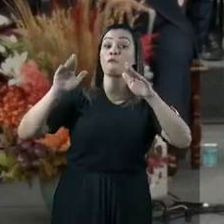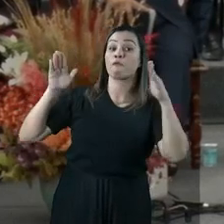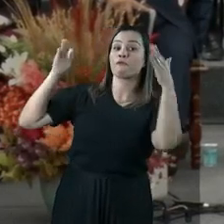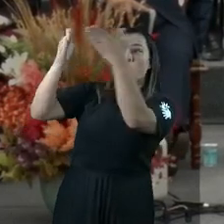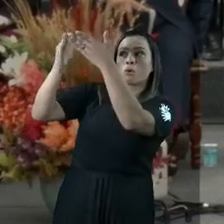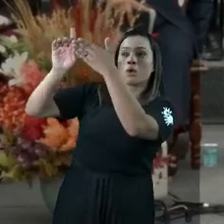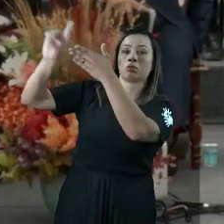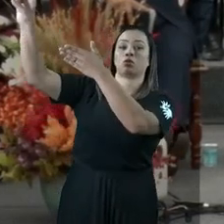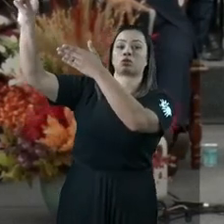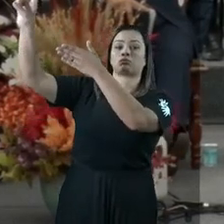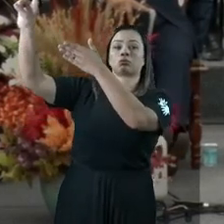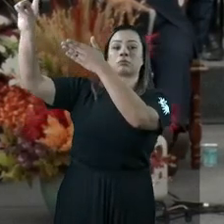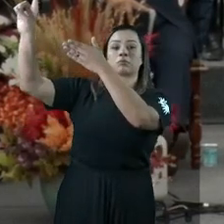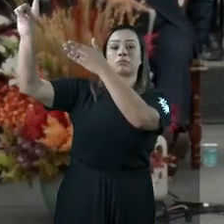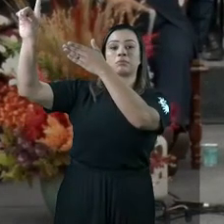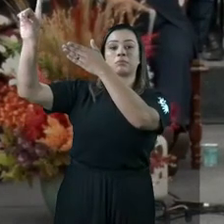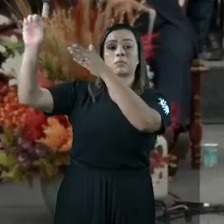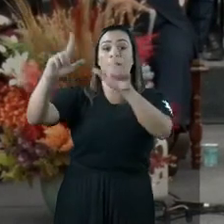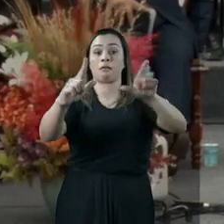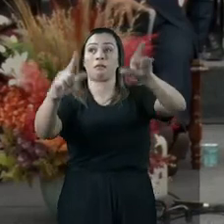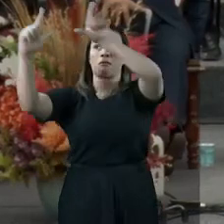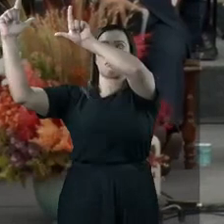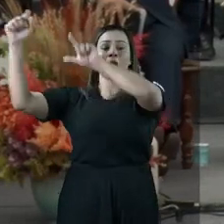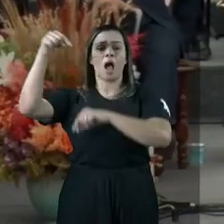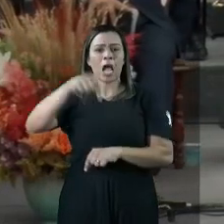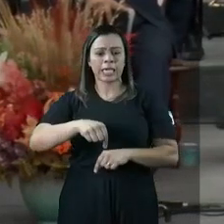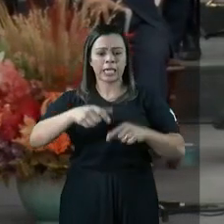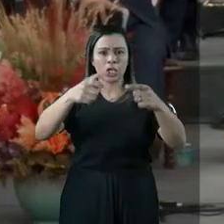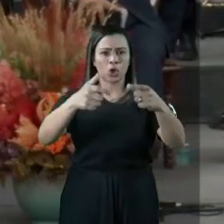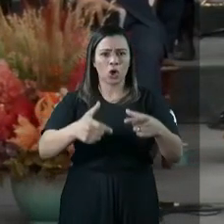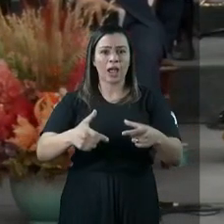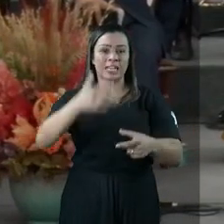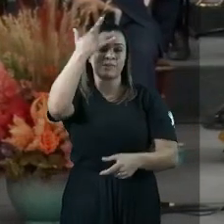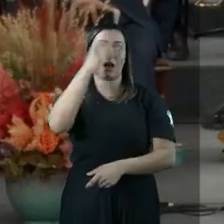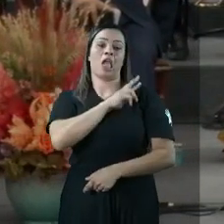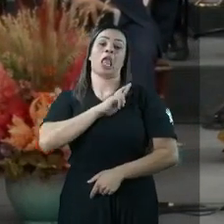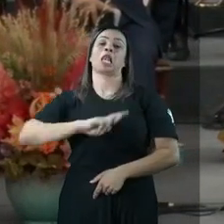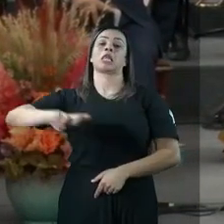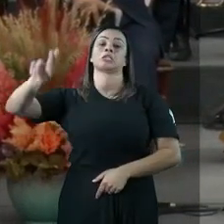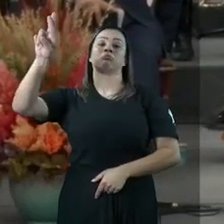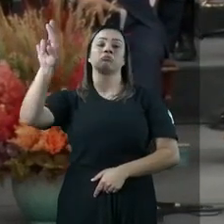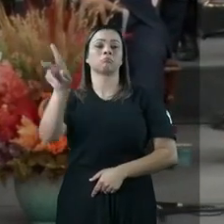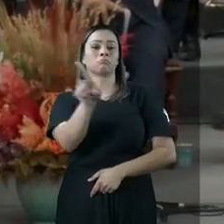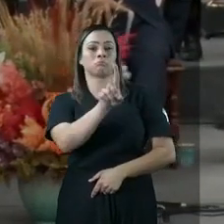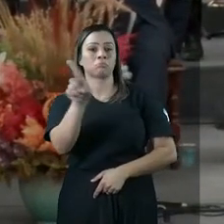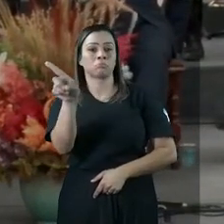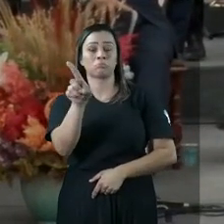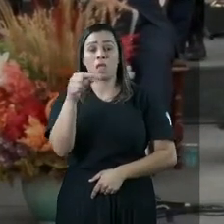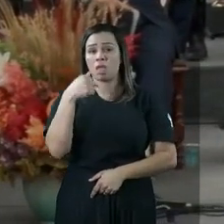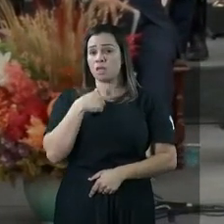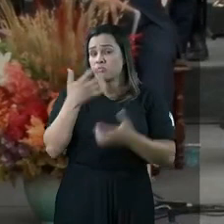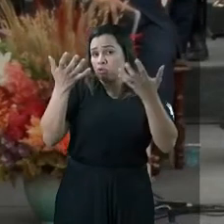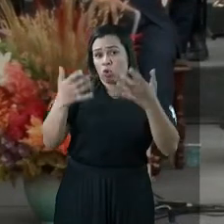dele. Porque esse lugar não é lugar de mera religiosidade. Eu não vim aqui para ver uma caixa de